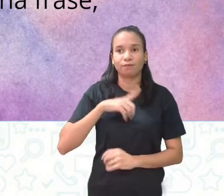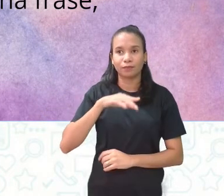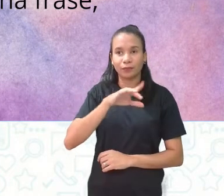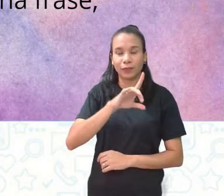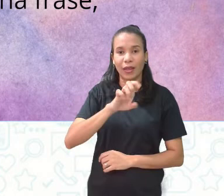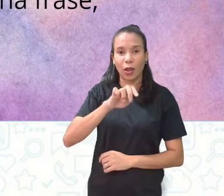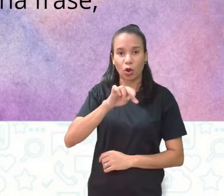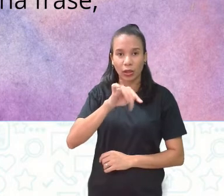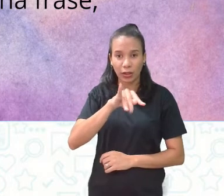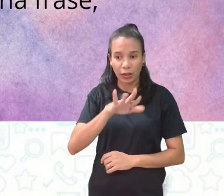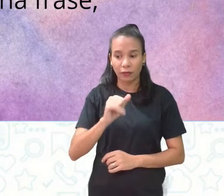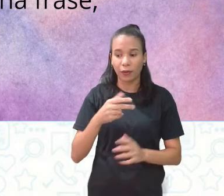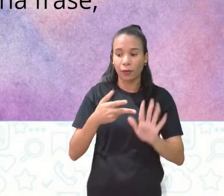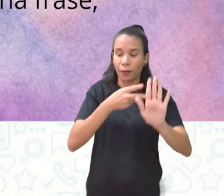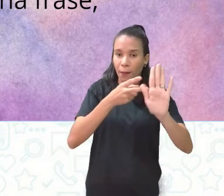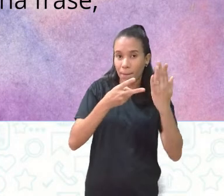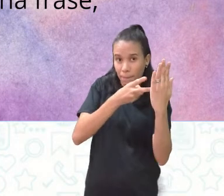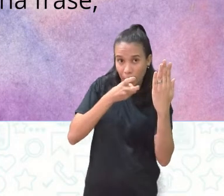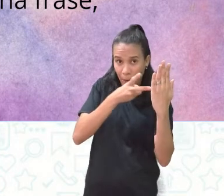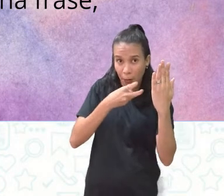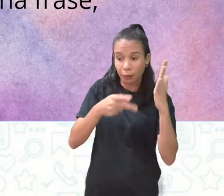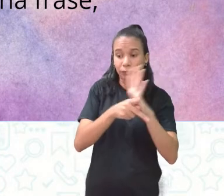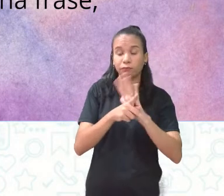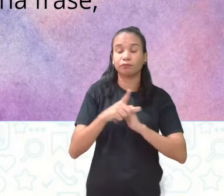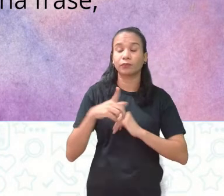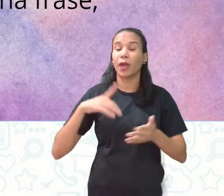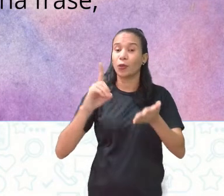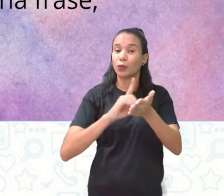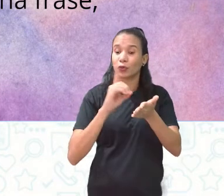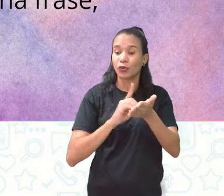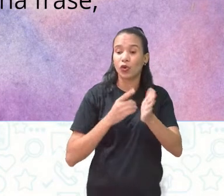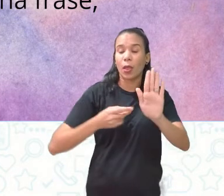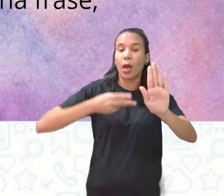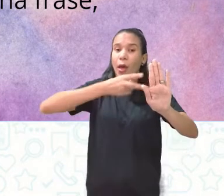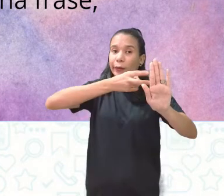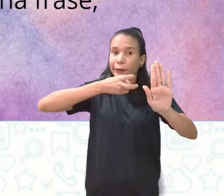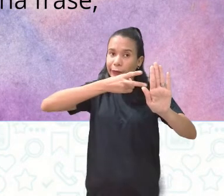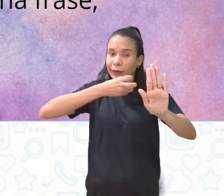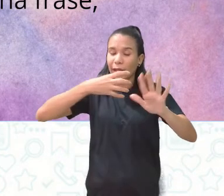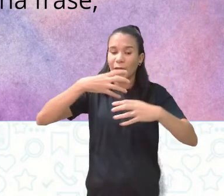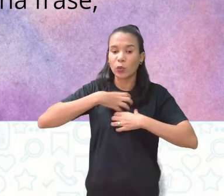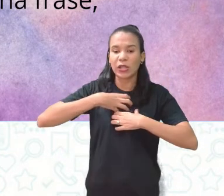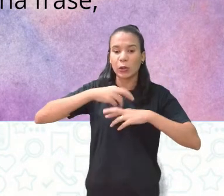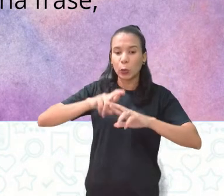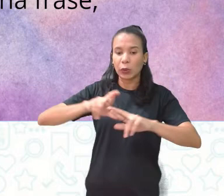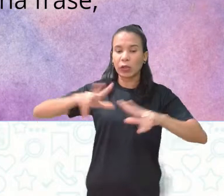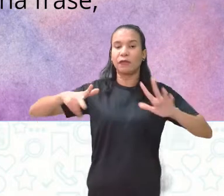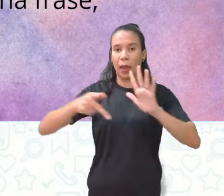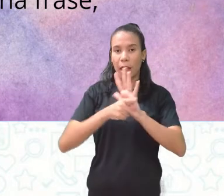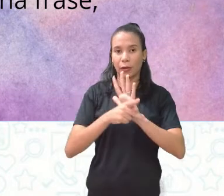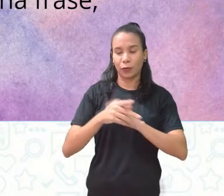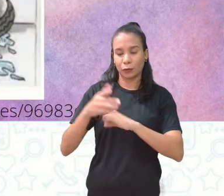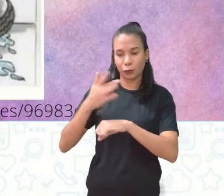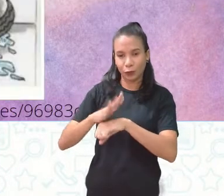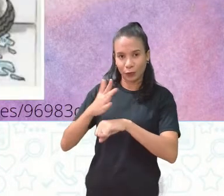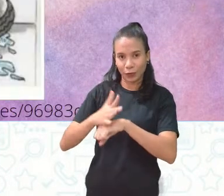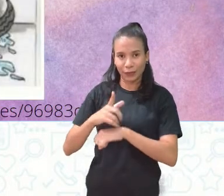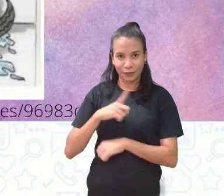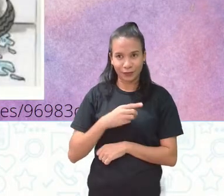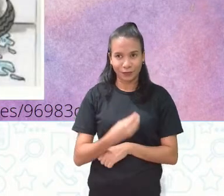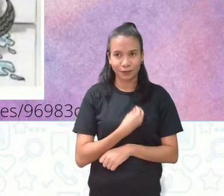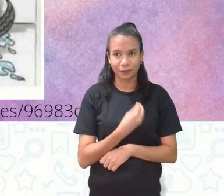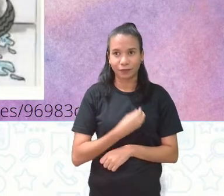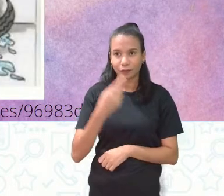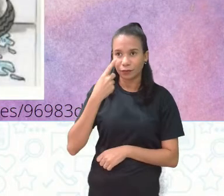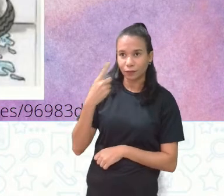denotativa, que é expresso no dicionário. E linguagem conotativa ganha um novo sentido na frase, diferente do habitual.